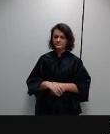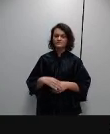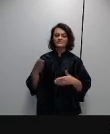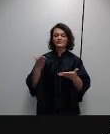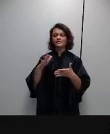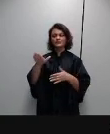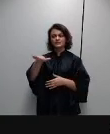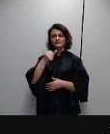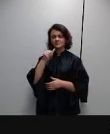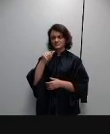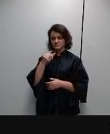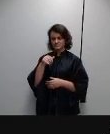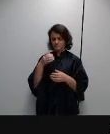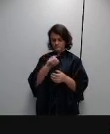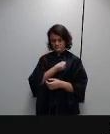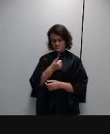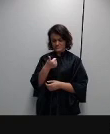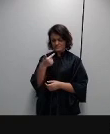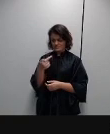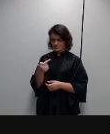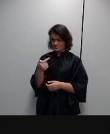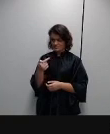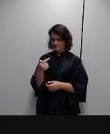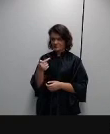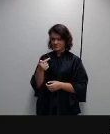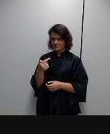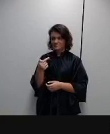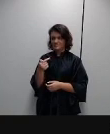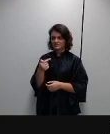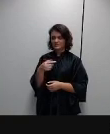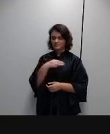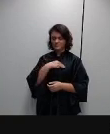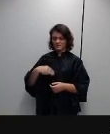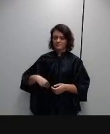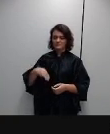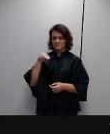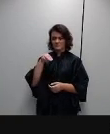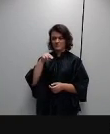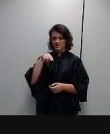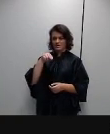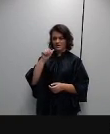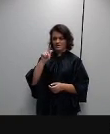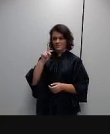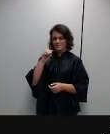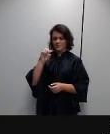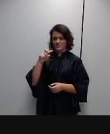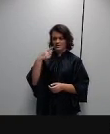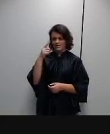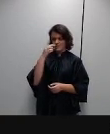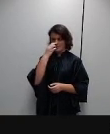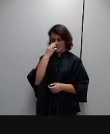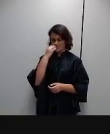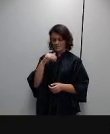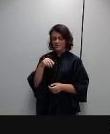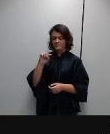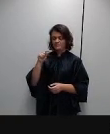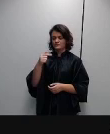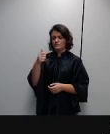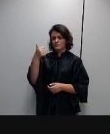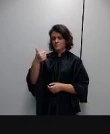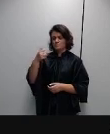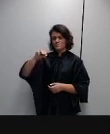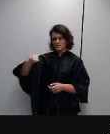item 17 do índice do ministro Napoleão é o recurso especial de número 1 milhão